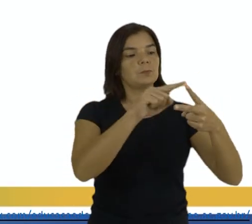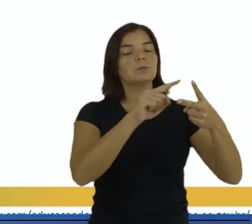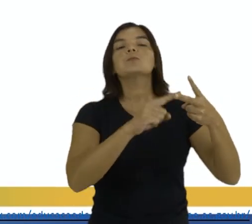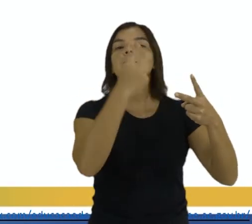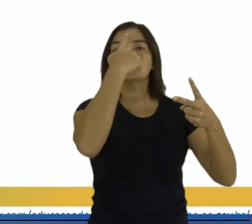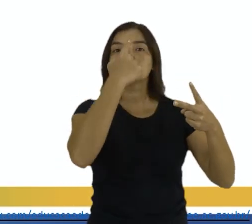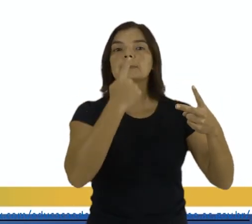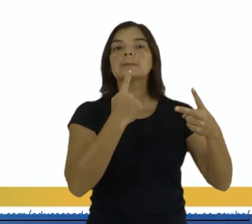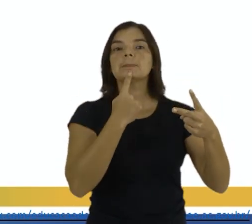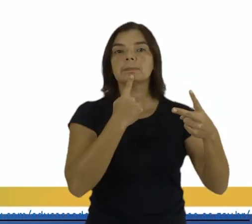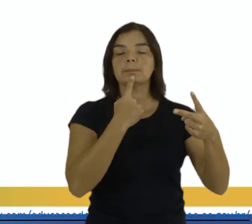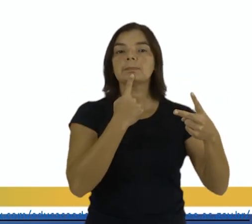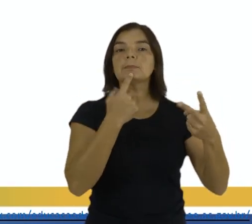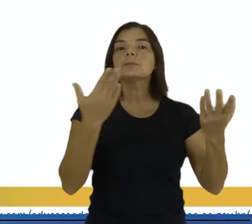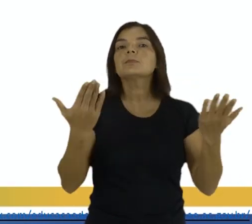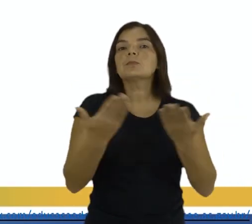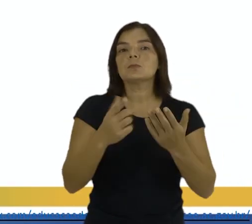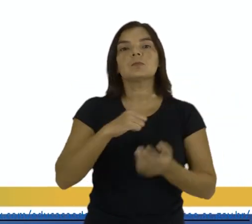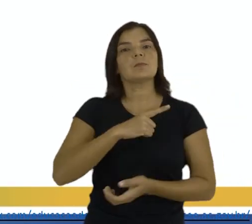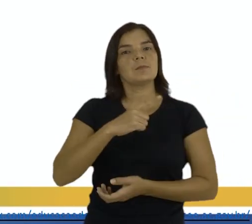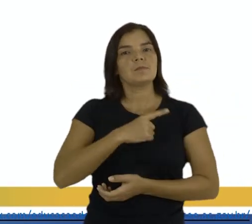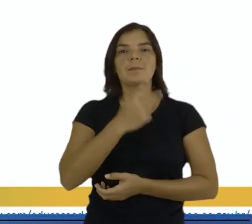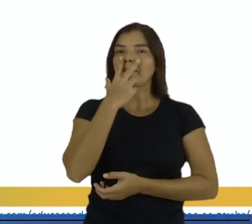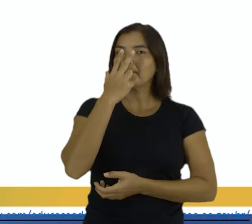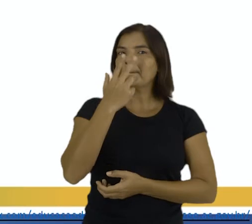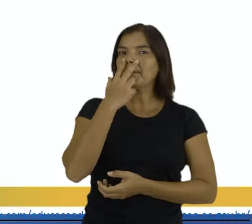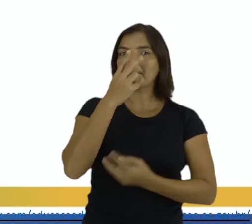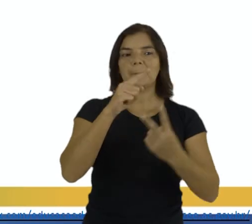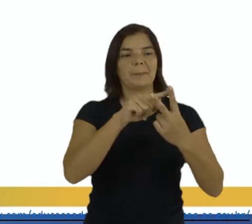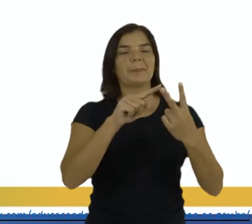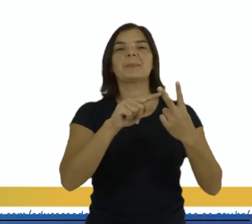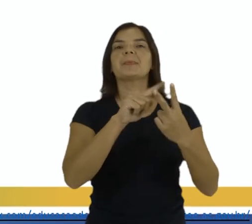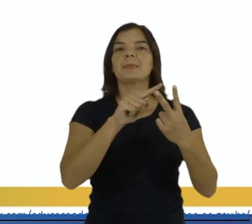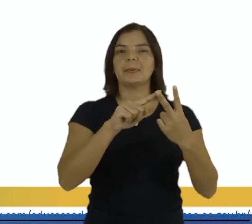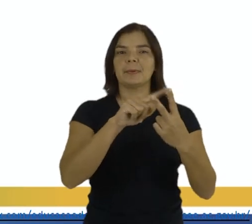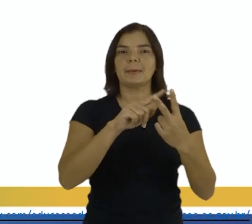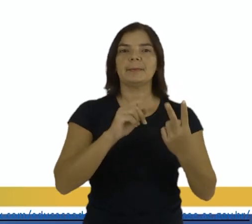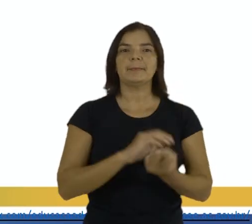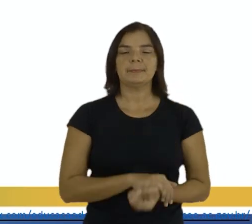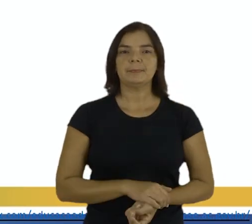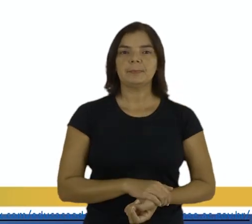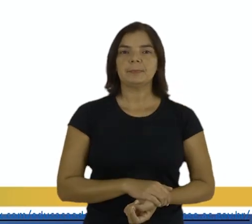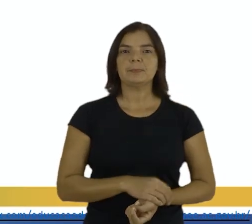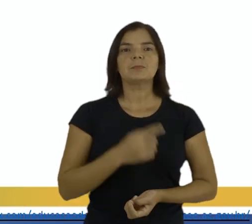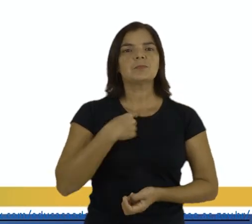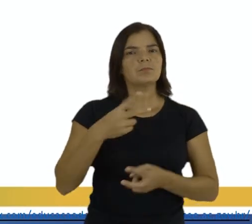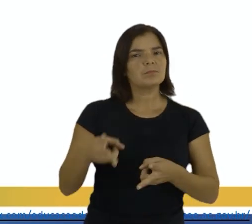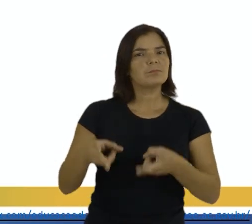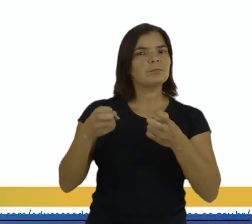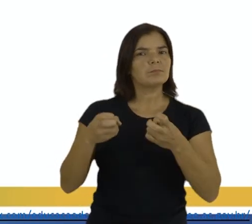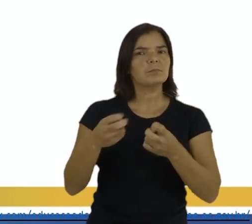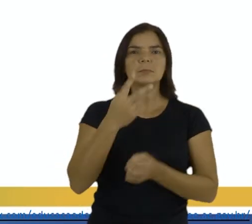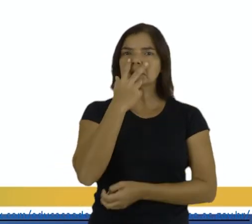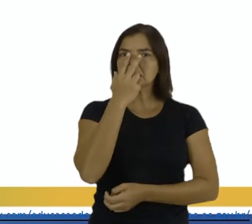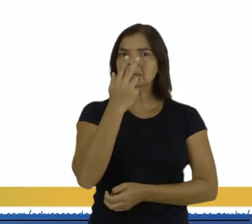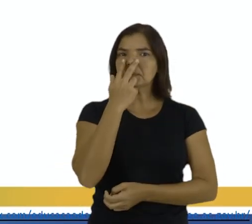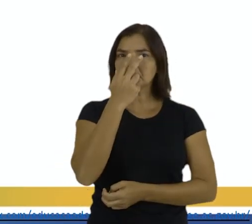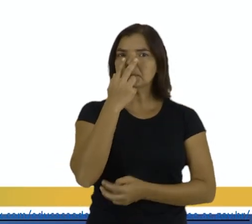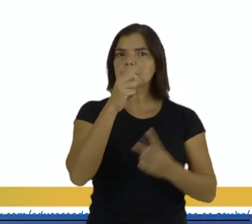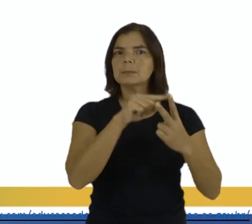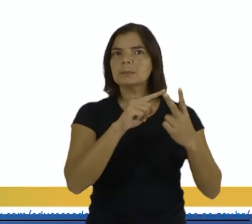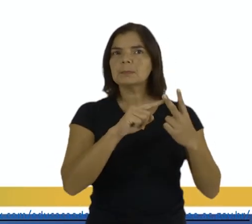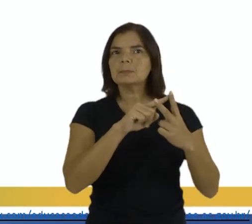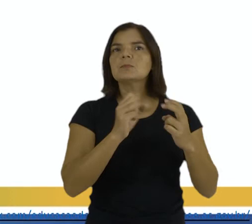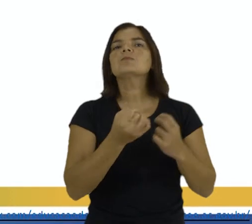imagens e aí você vai ver que existe algo parecido entre elas duas. Você notou alguma semelhança entre essas